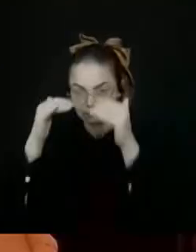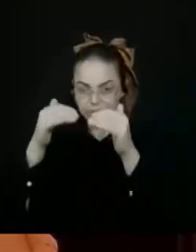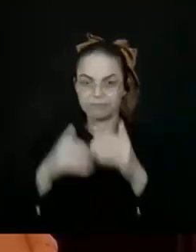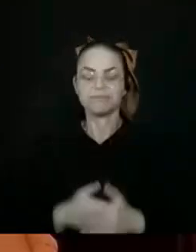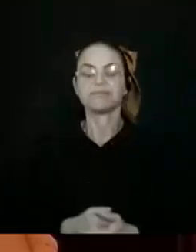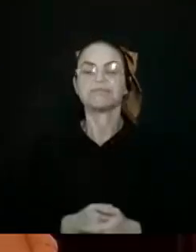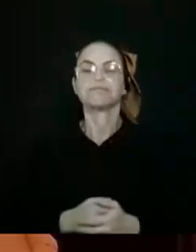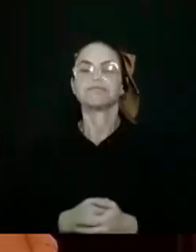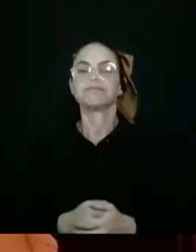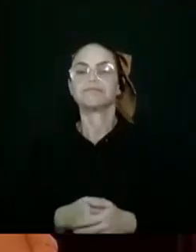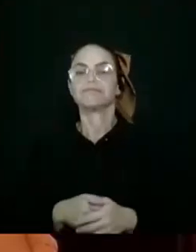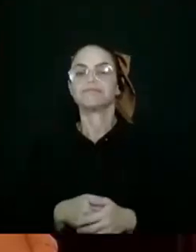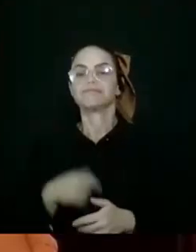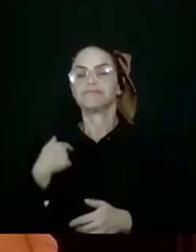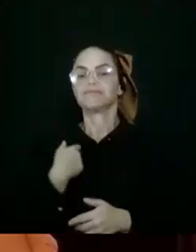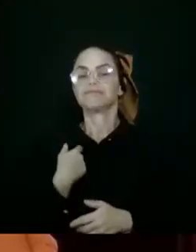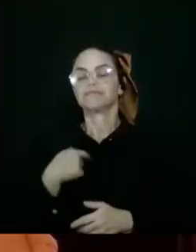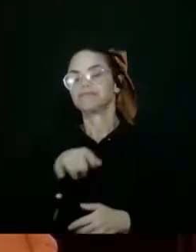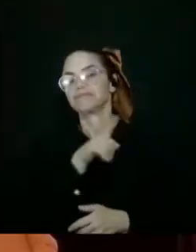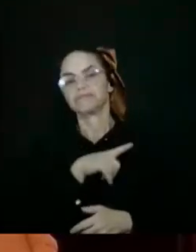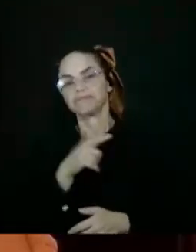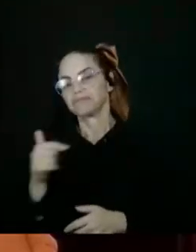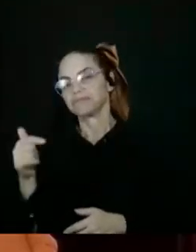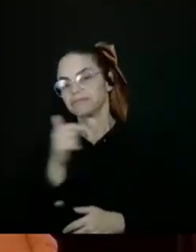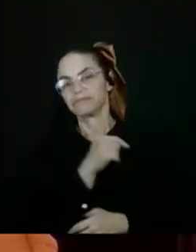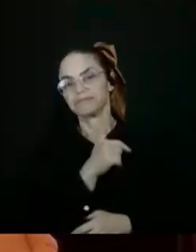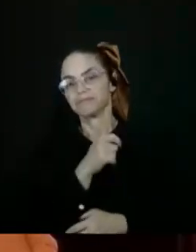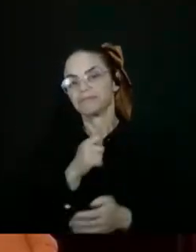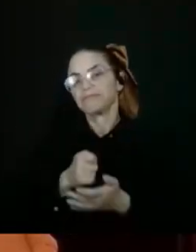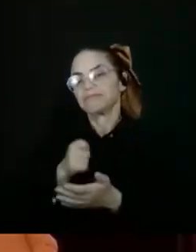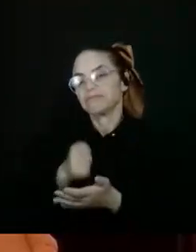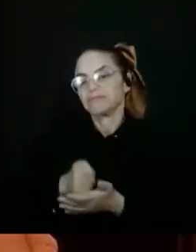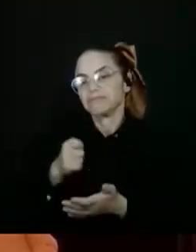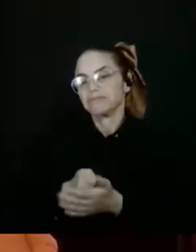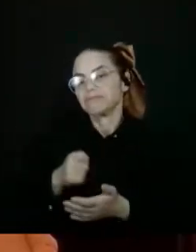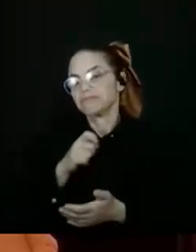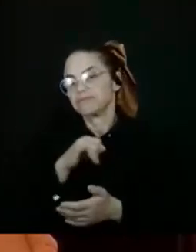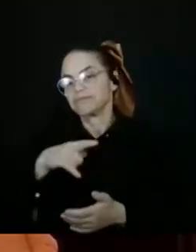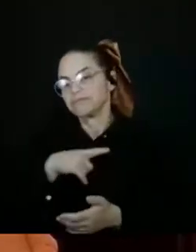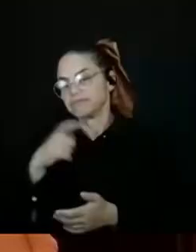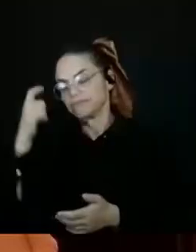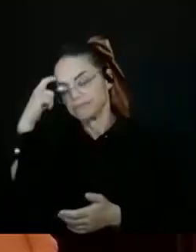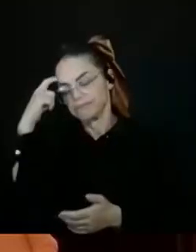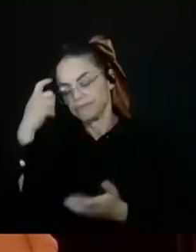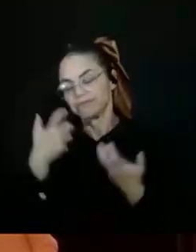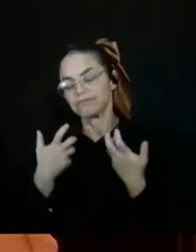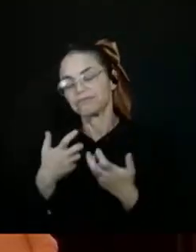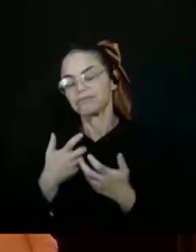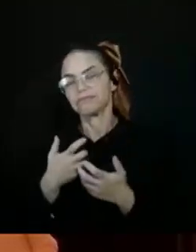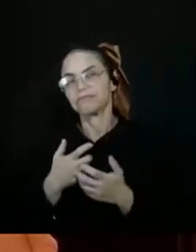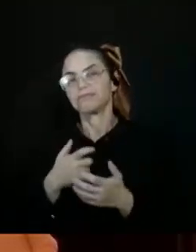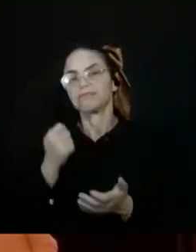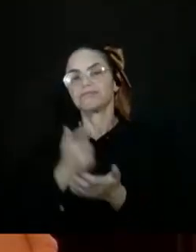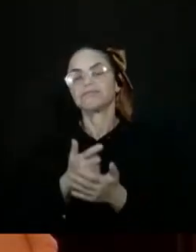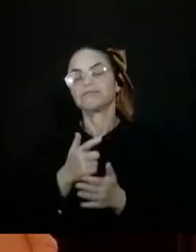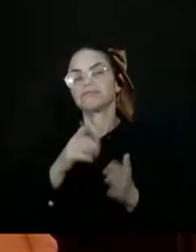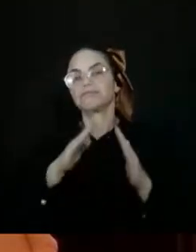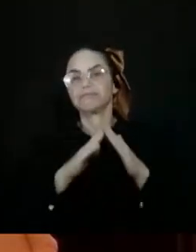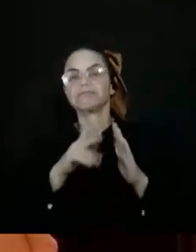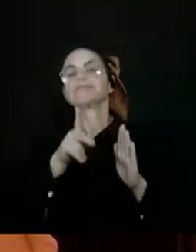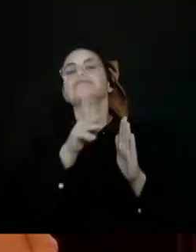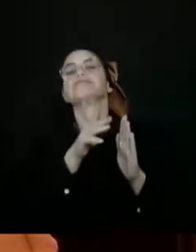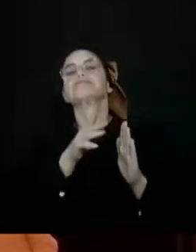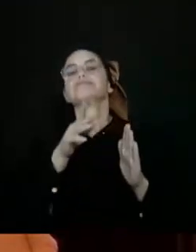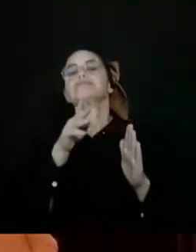E talvez, mesmo que você não tenha obrigatoriedade, se você pensa aí, eu quero financiar um imóvel, eu quero tirar um visto